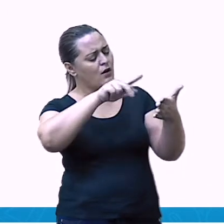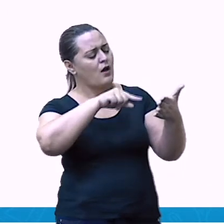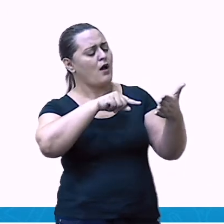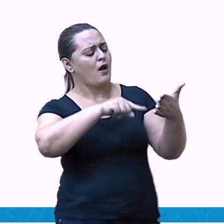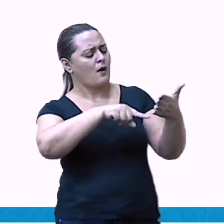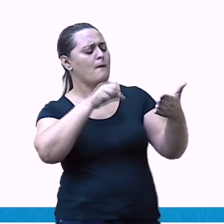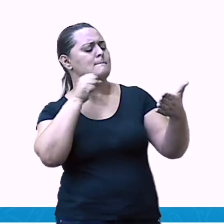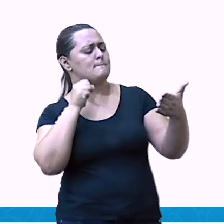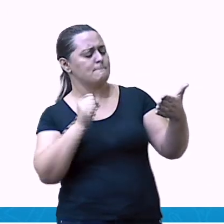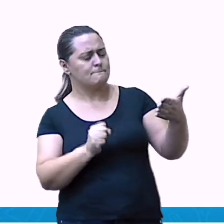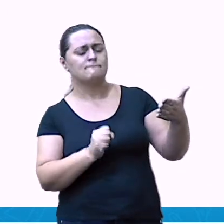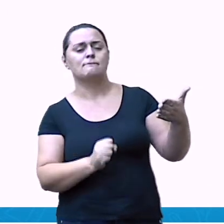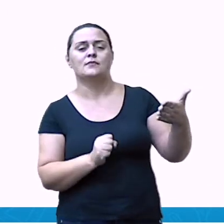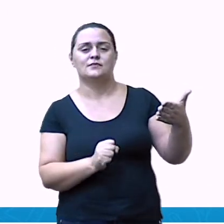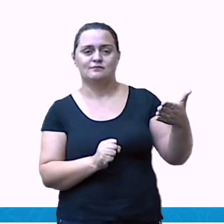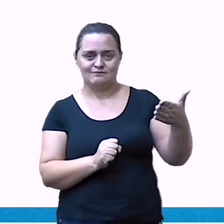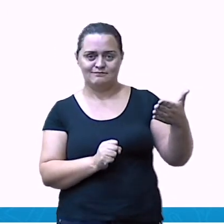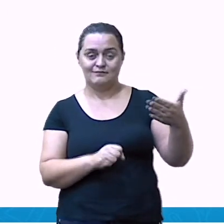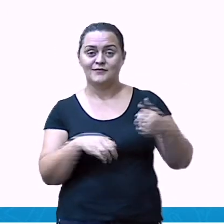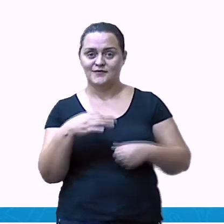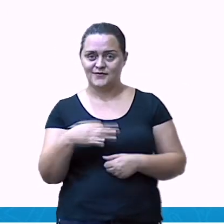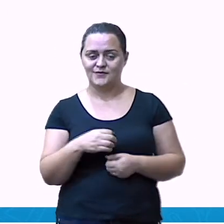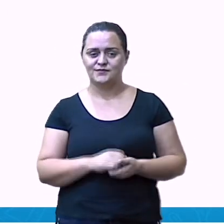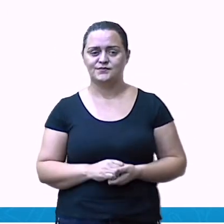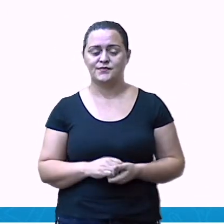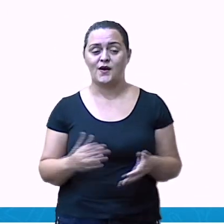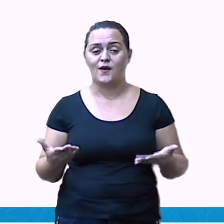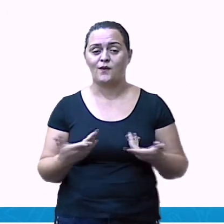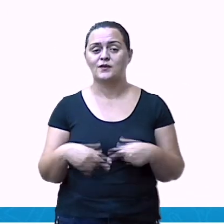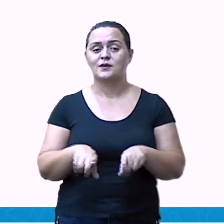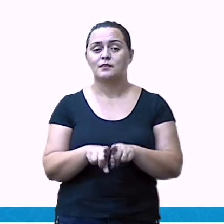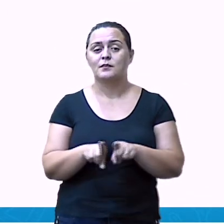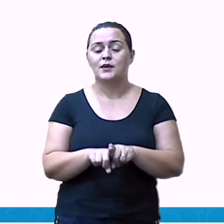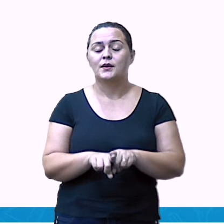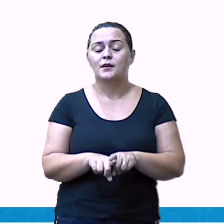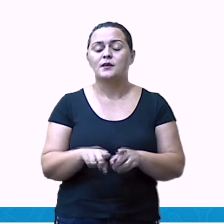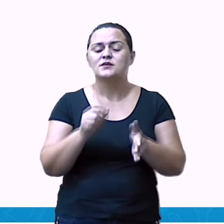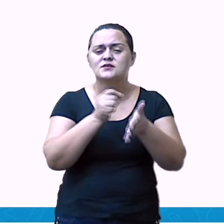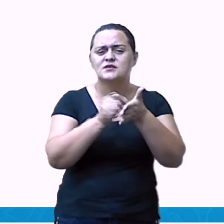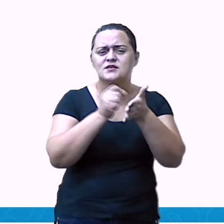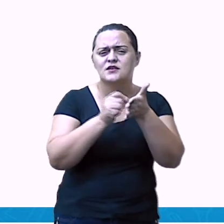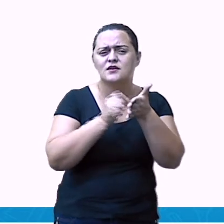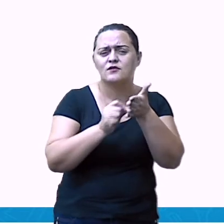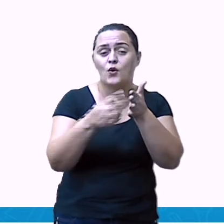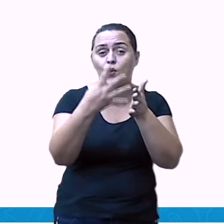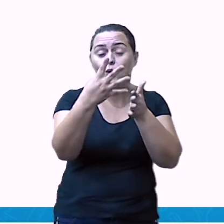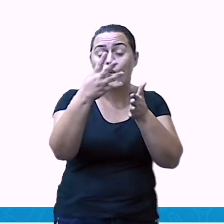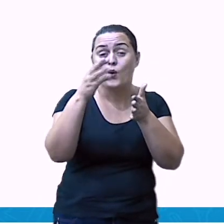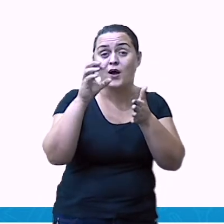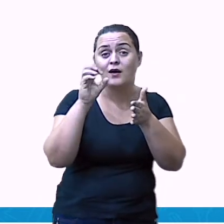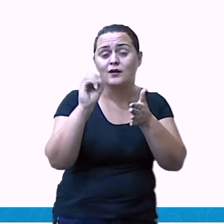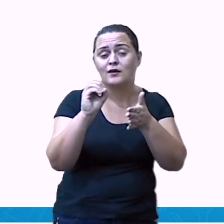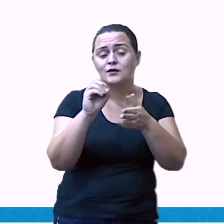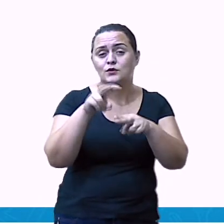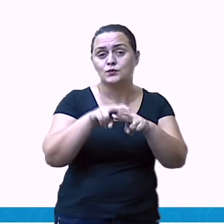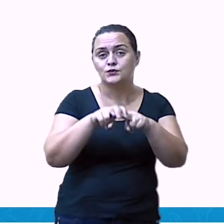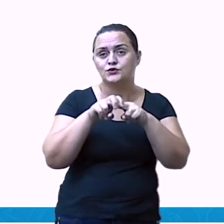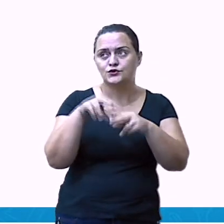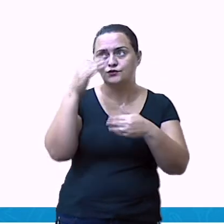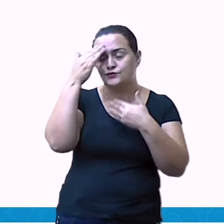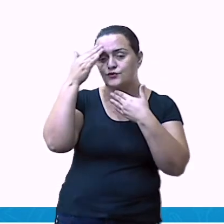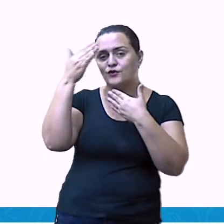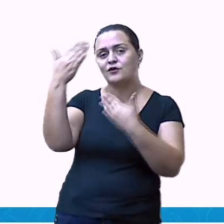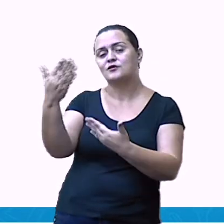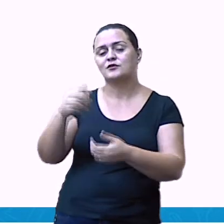lutando. 5, escreva 40 motivos de gratidão. Olha que fantástico. Começando